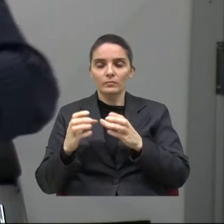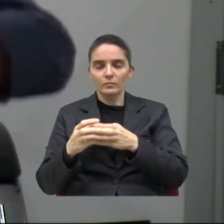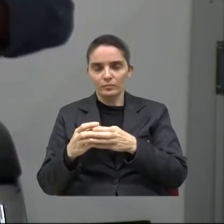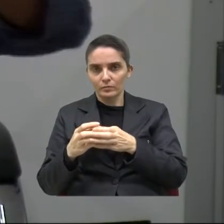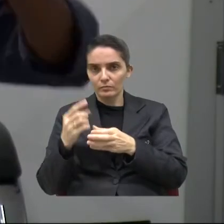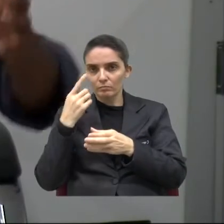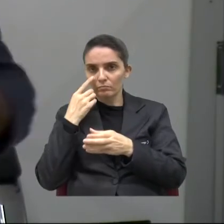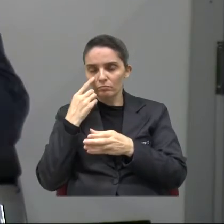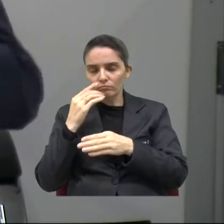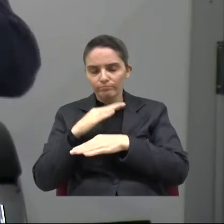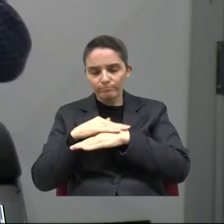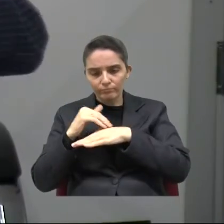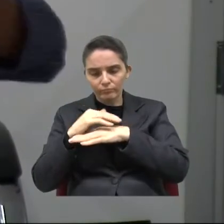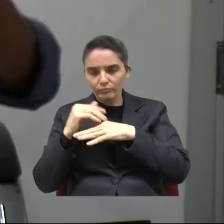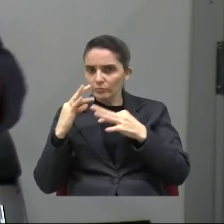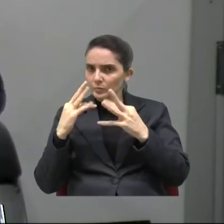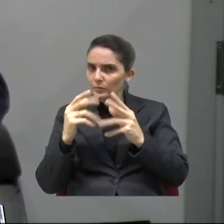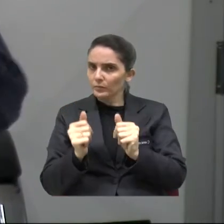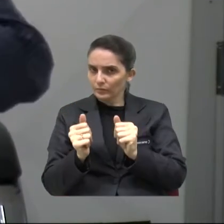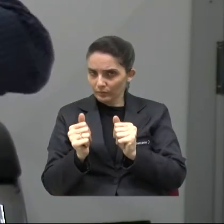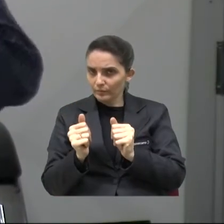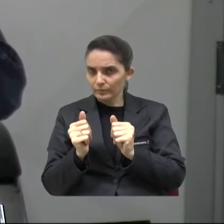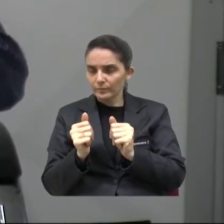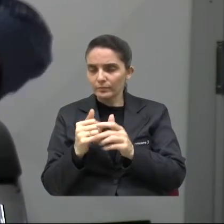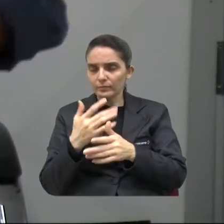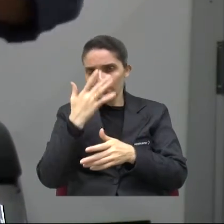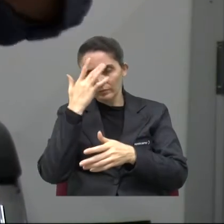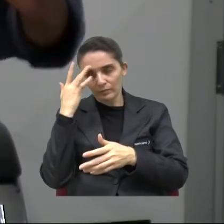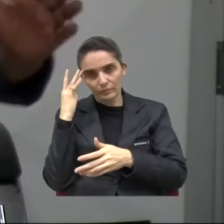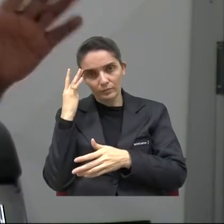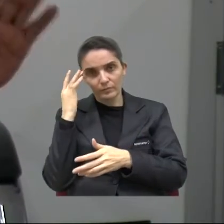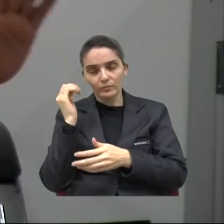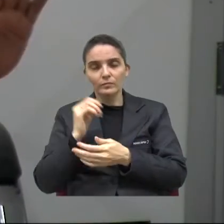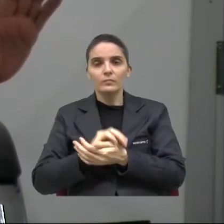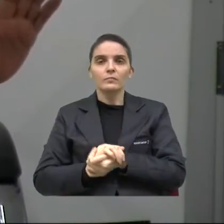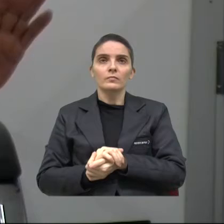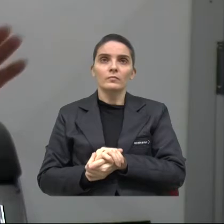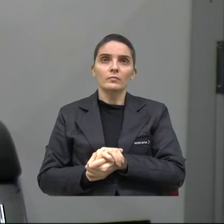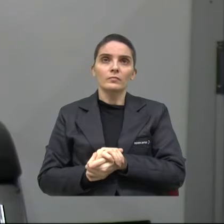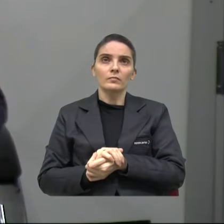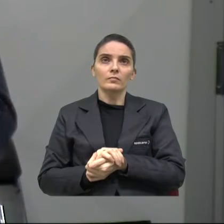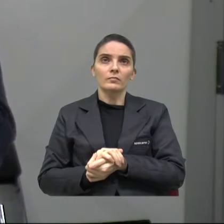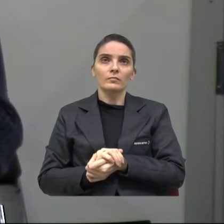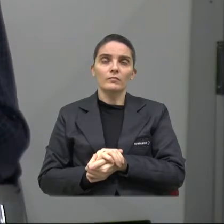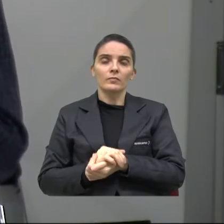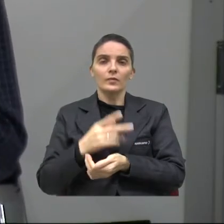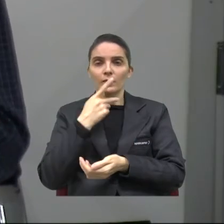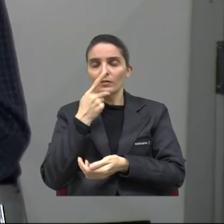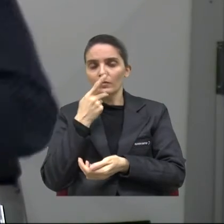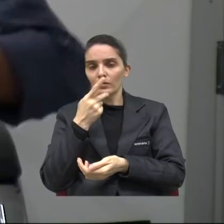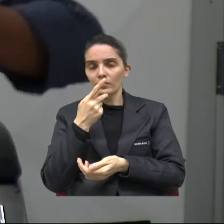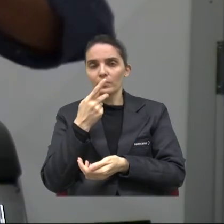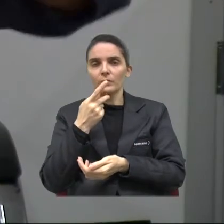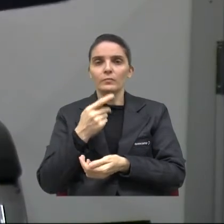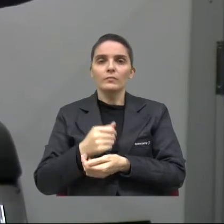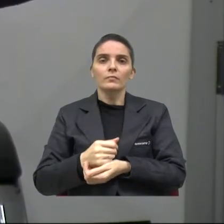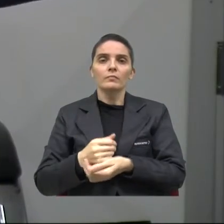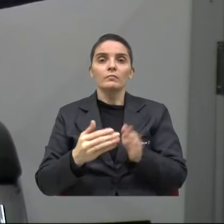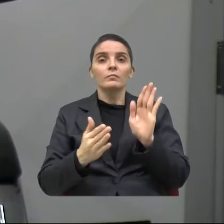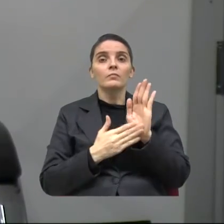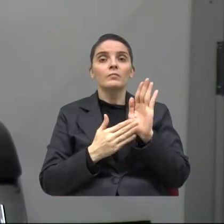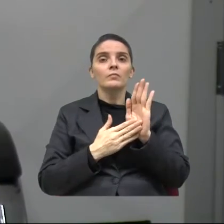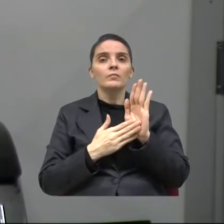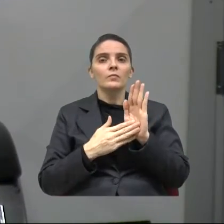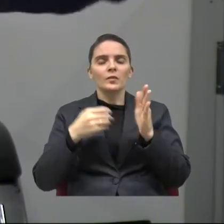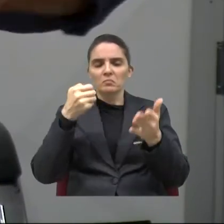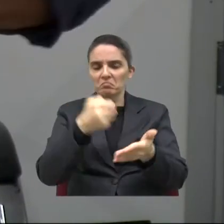carinho todo esse tipo de chácara, todo esse pessoal. De maneira nenhuma propus à comissão, como alguns estavam pensando, no sentido de